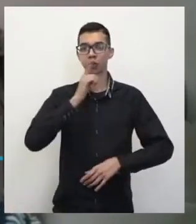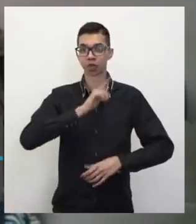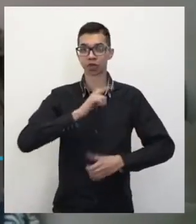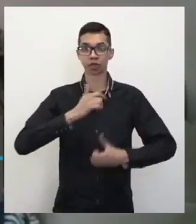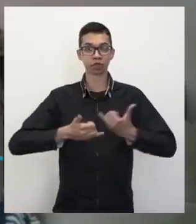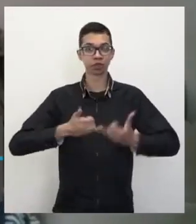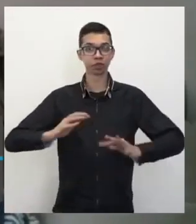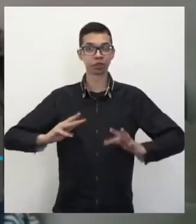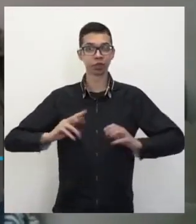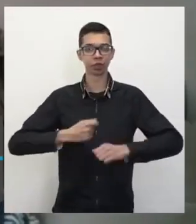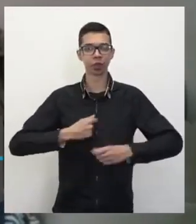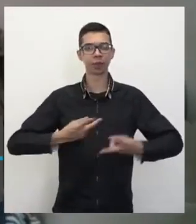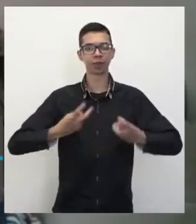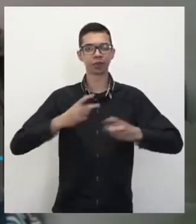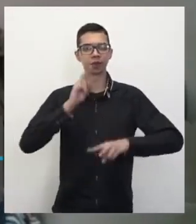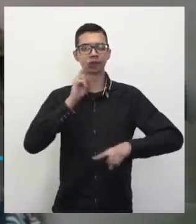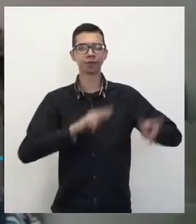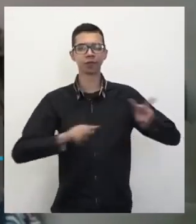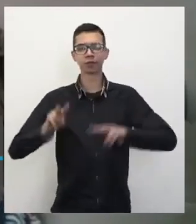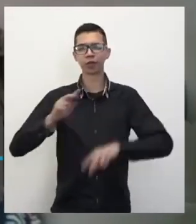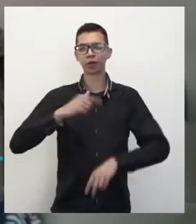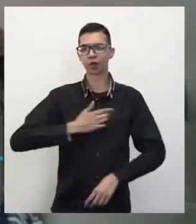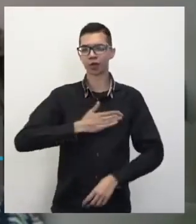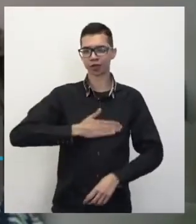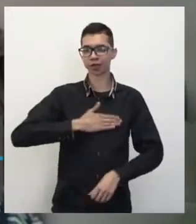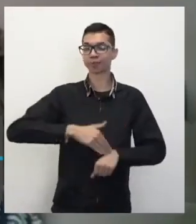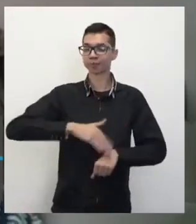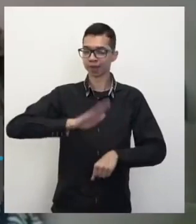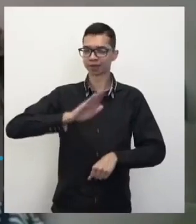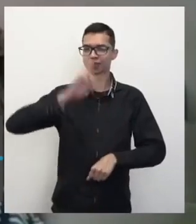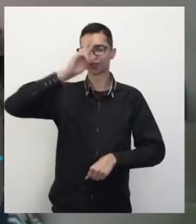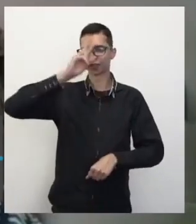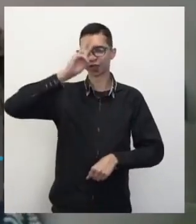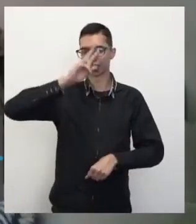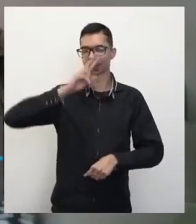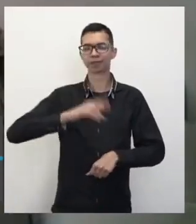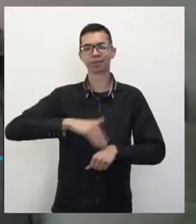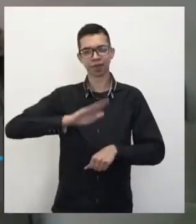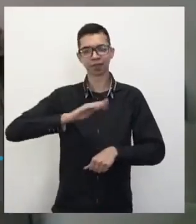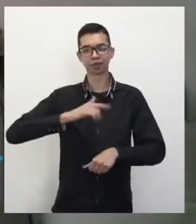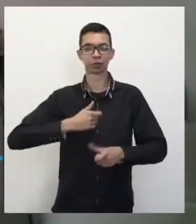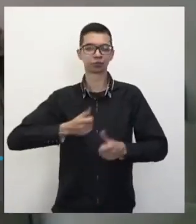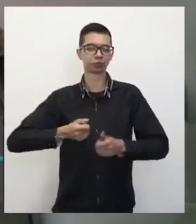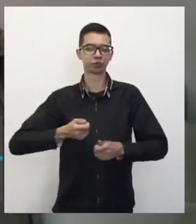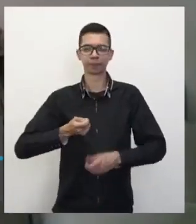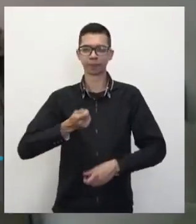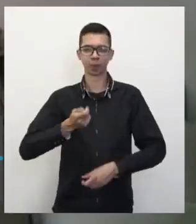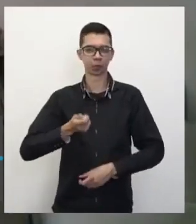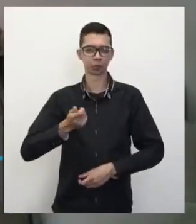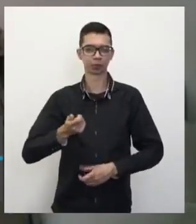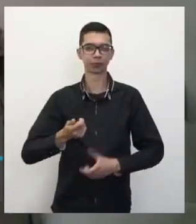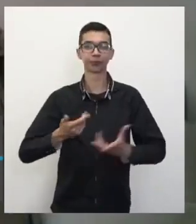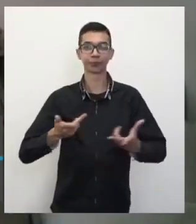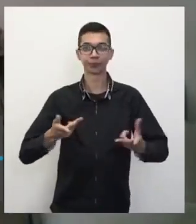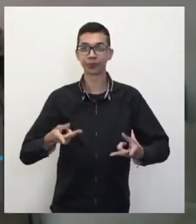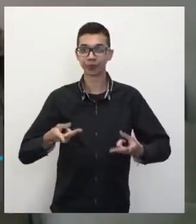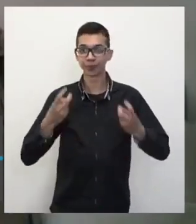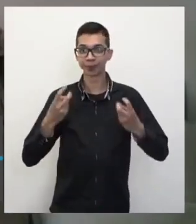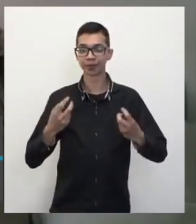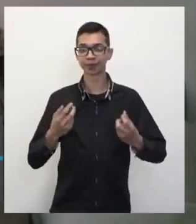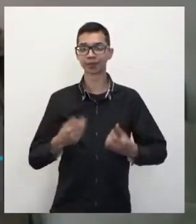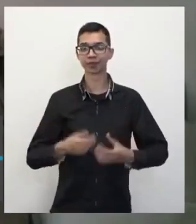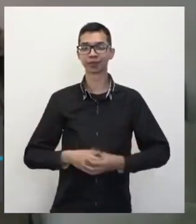mais do visual e das histórias dos games do que do ato de jogar. Então, nesse momento, a gente percebe aí